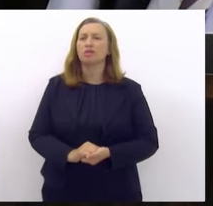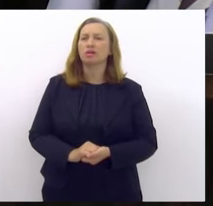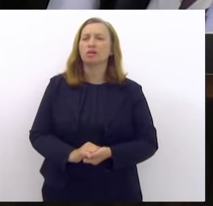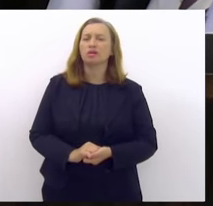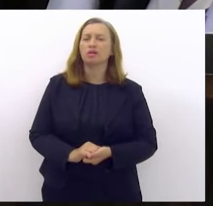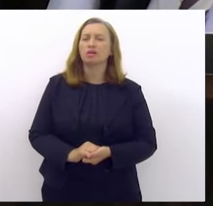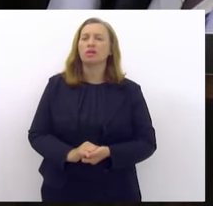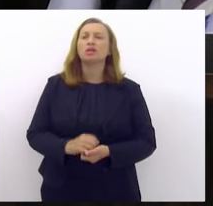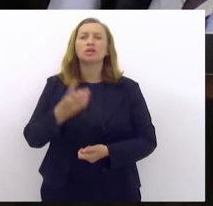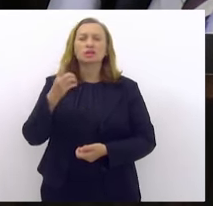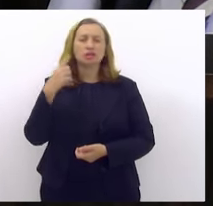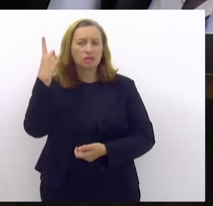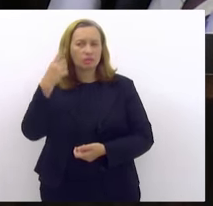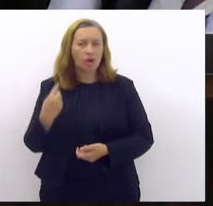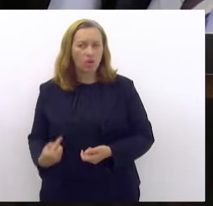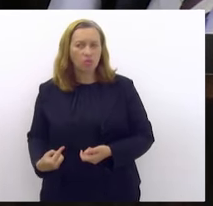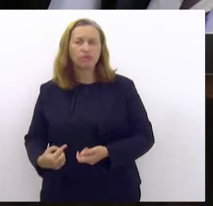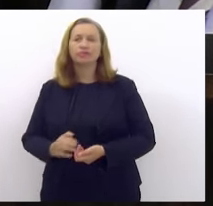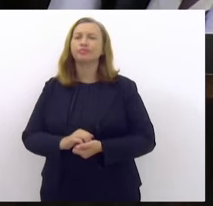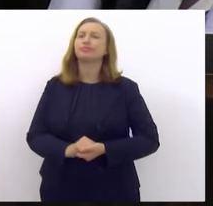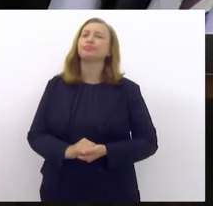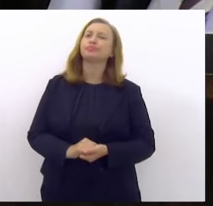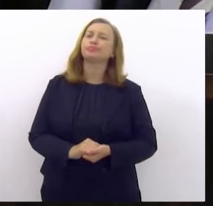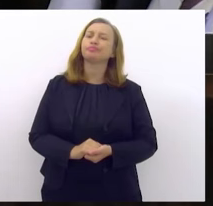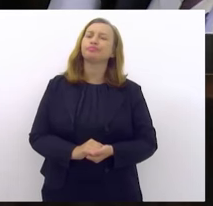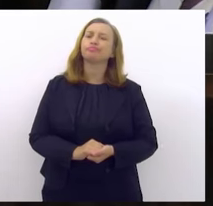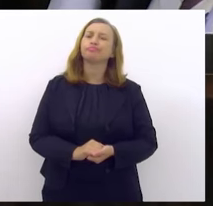Dani Balbi. É.